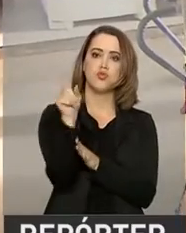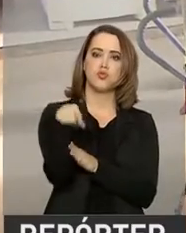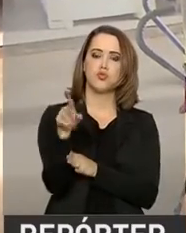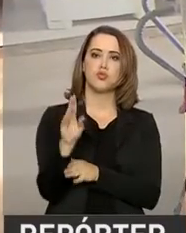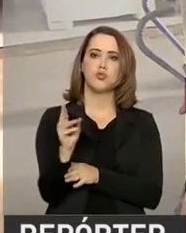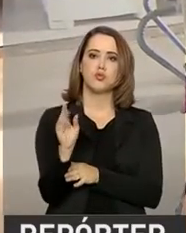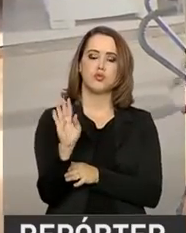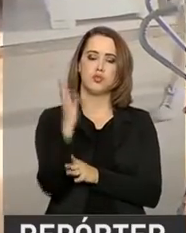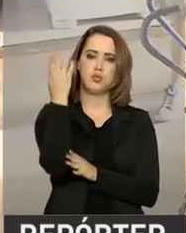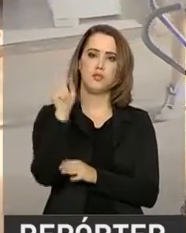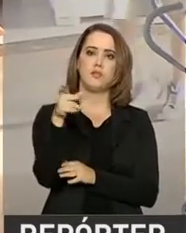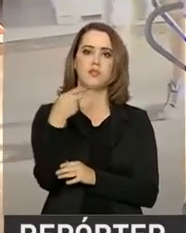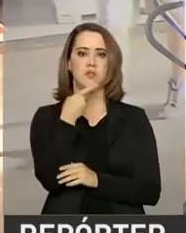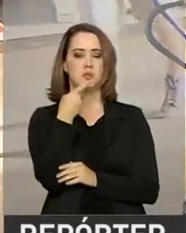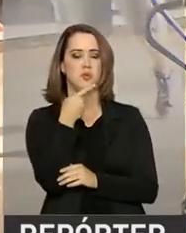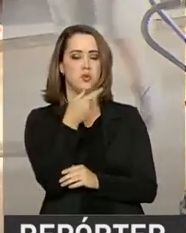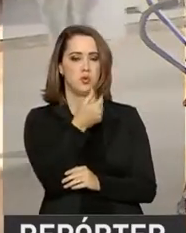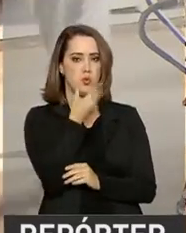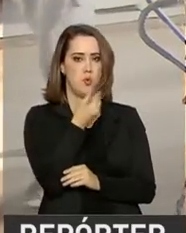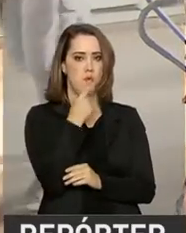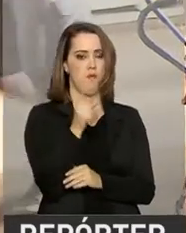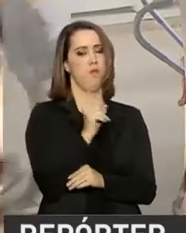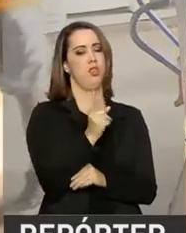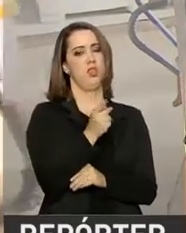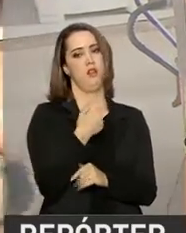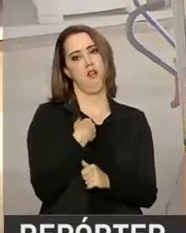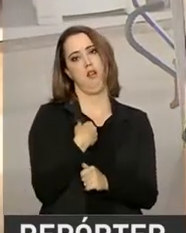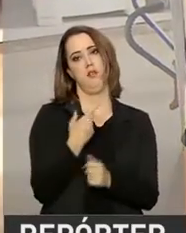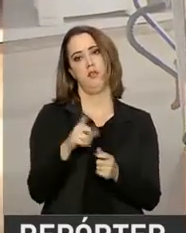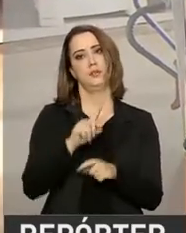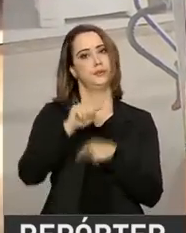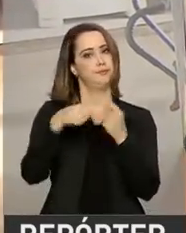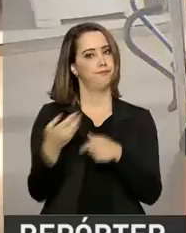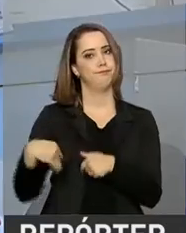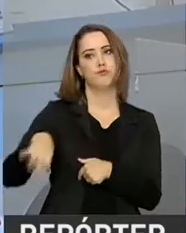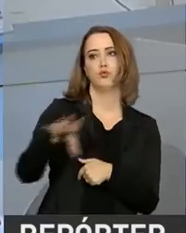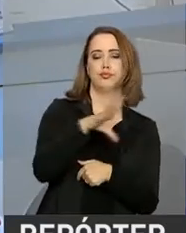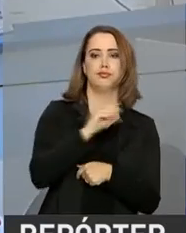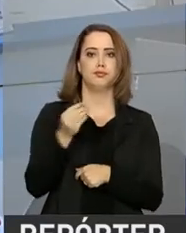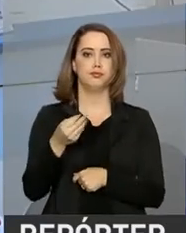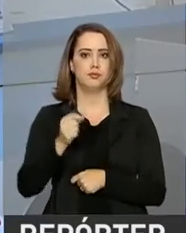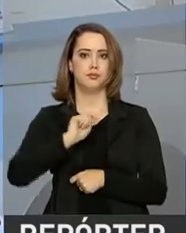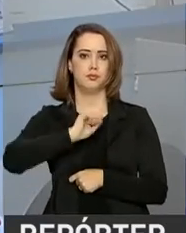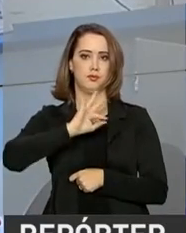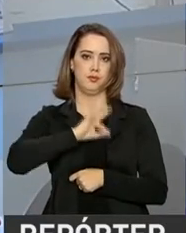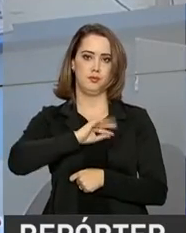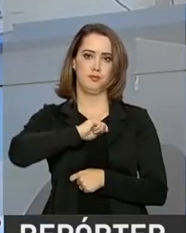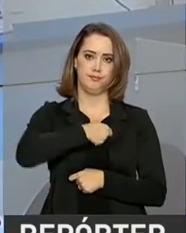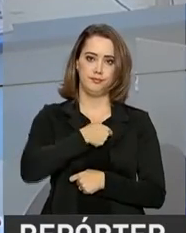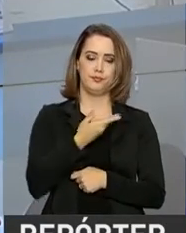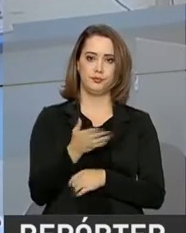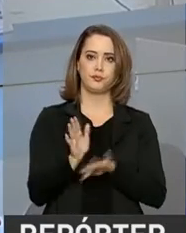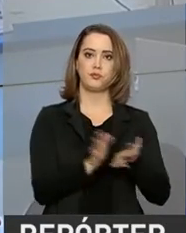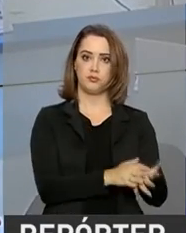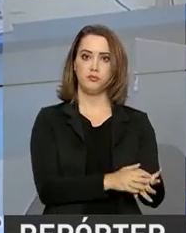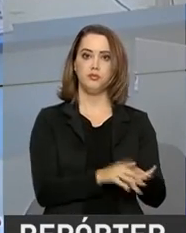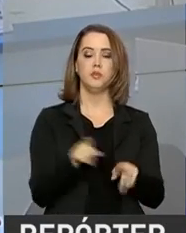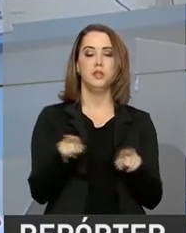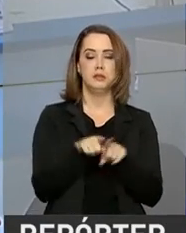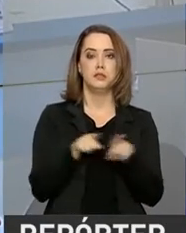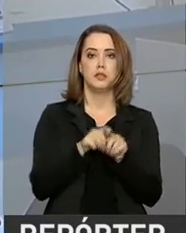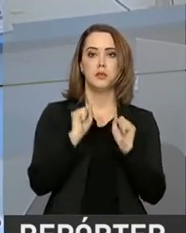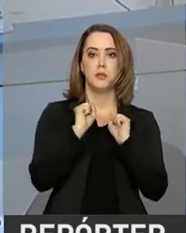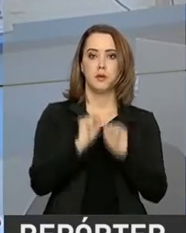sacado no caixa eletrônico não poderia ser falsa acabou todo mundo trabalhasse vivo é isso aí também podem fazer a troca